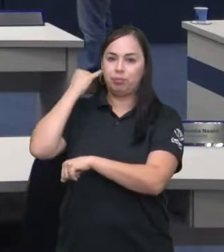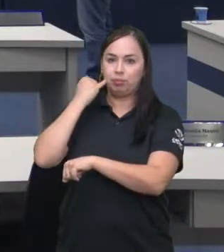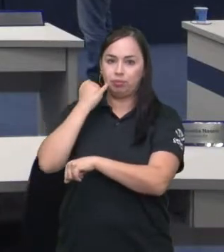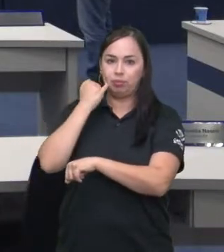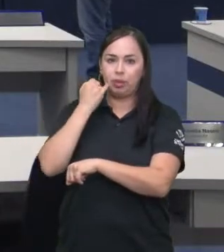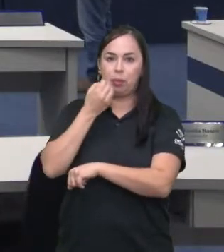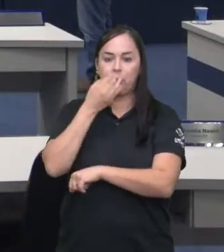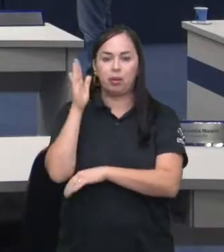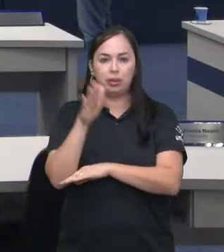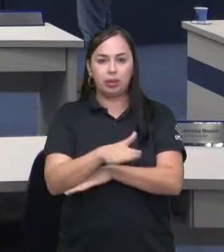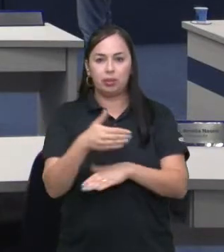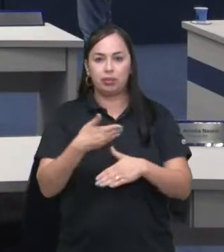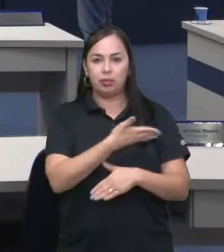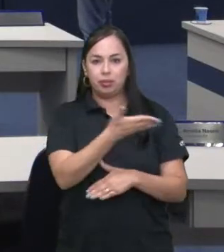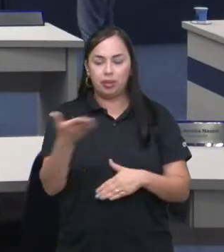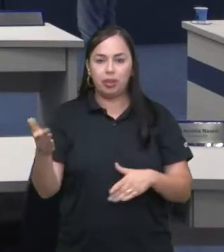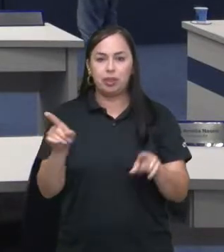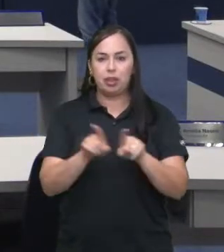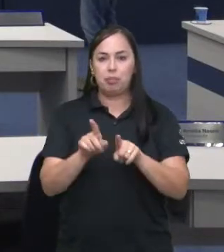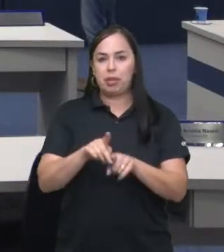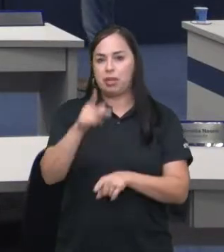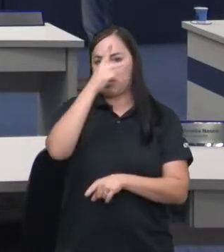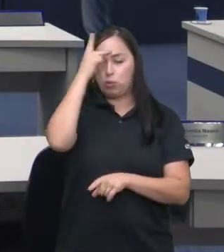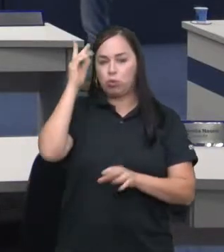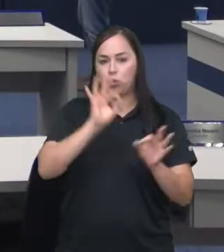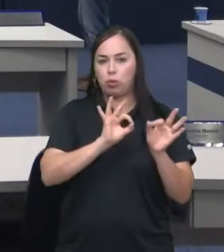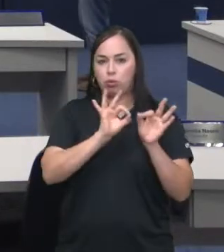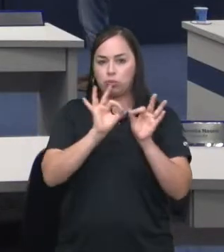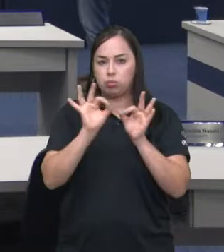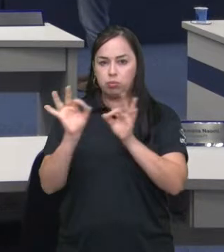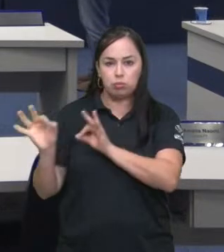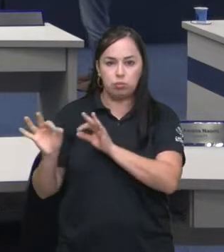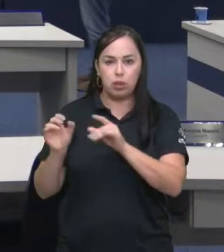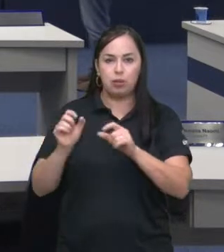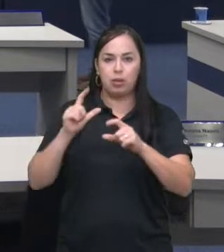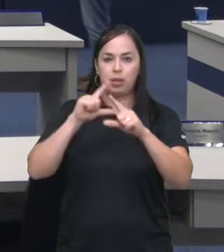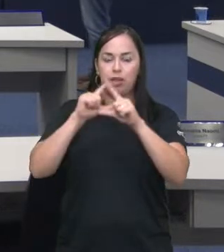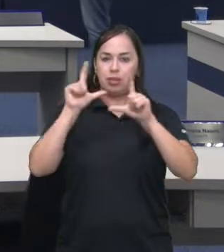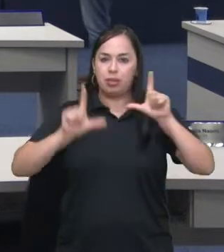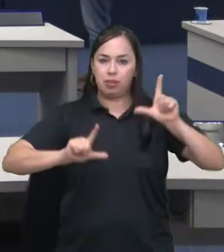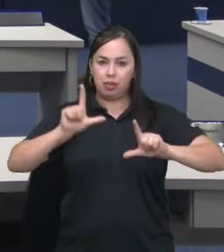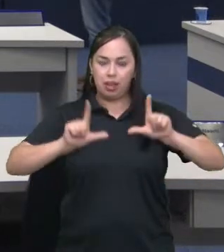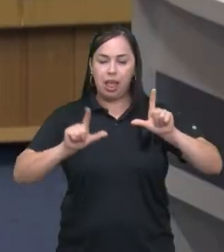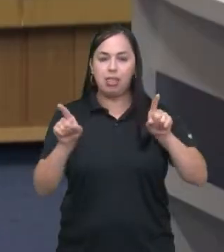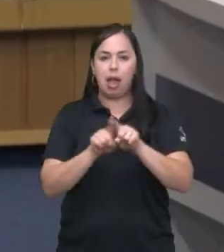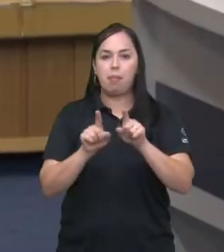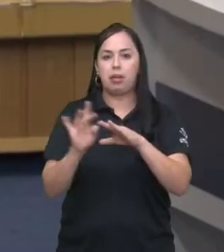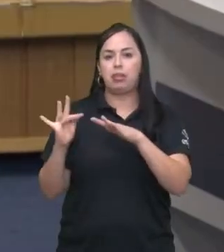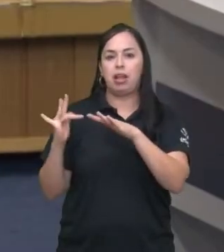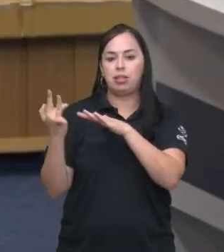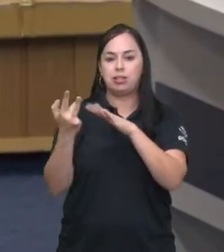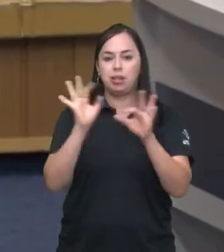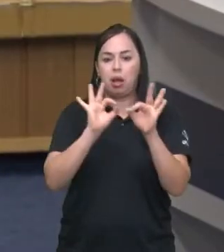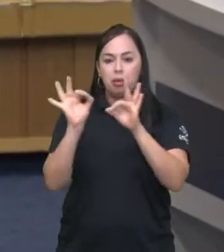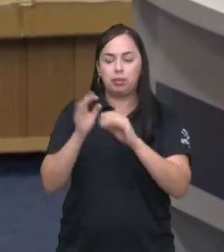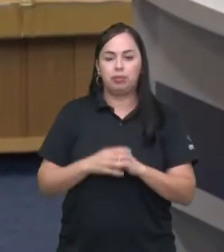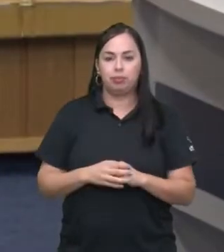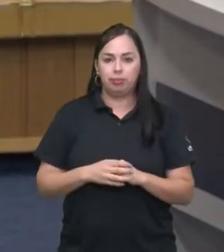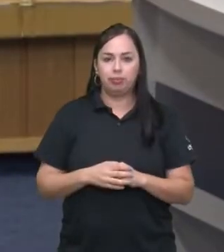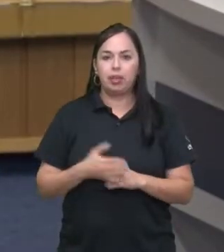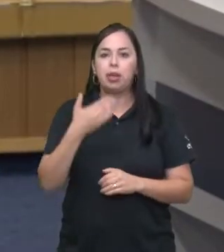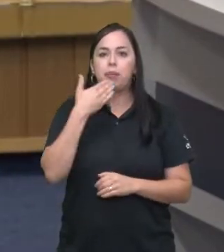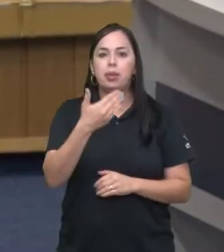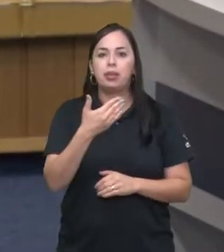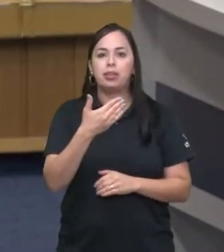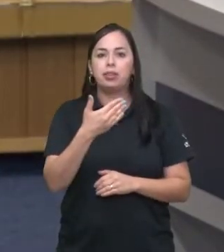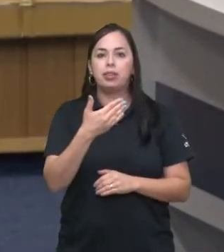todos os vereadores, público que nos acompanha pela TV Câmara, pelas redes sociais. Senhor presidente, eu solicito a